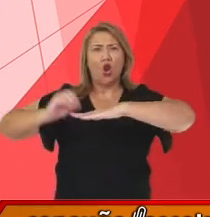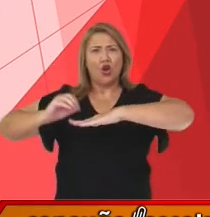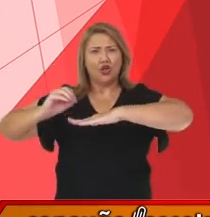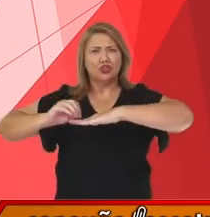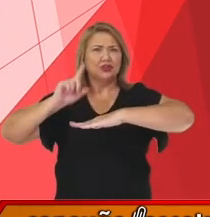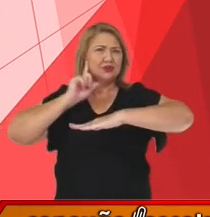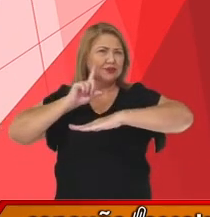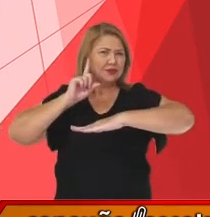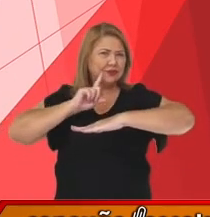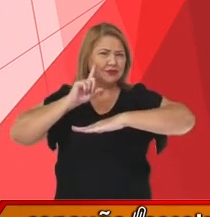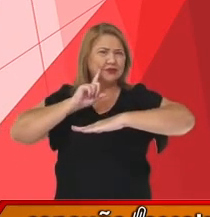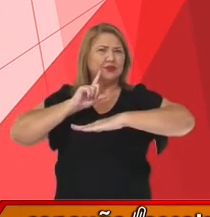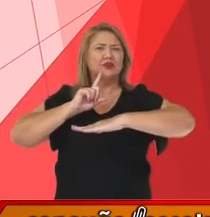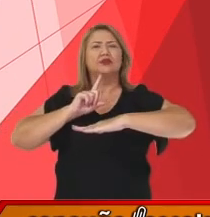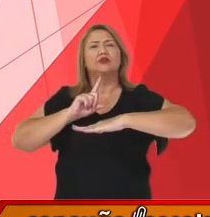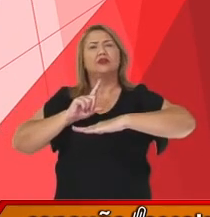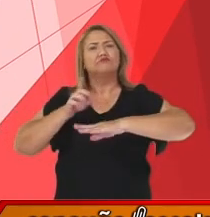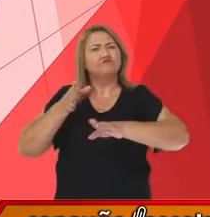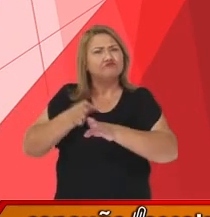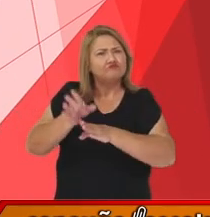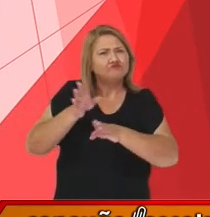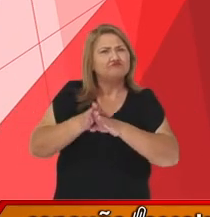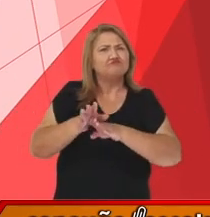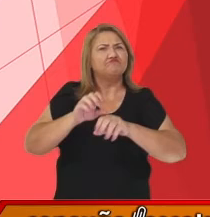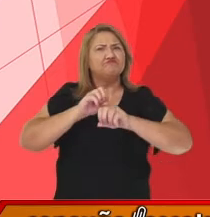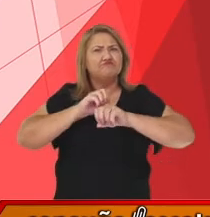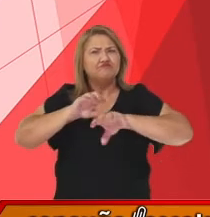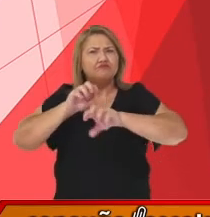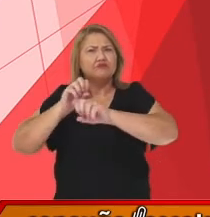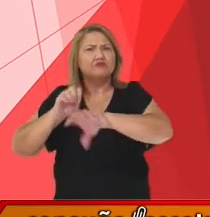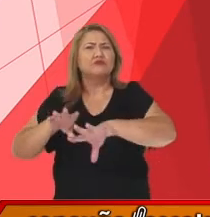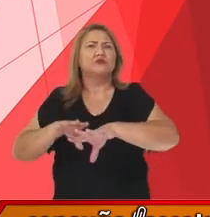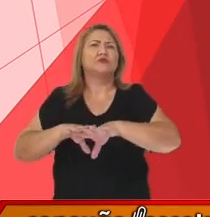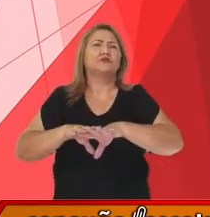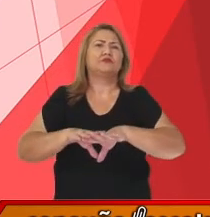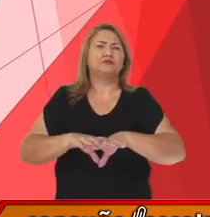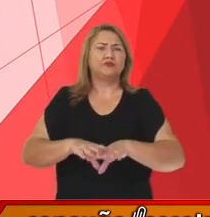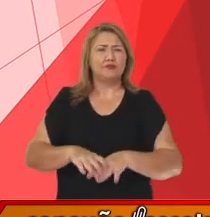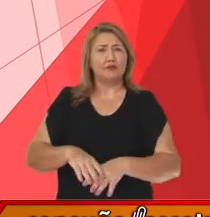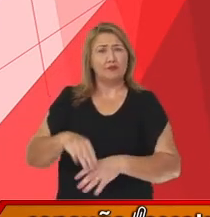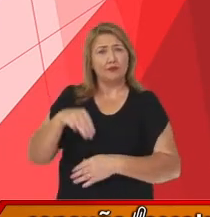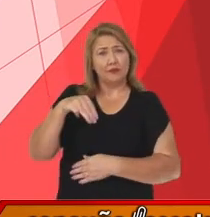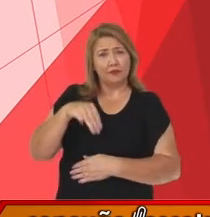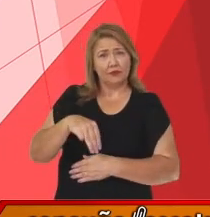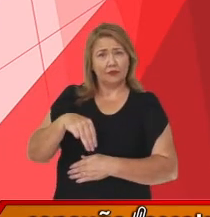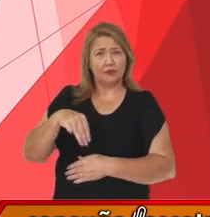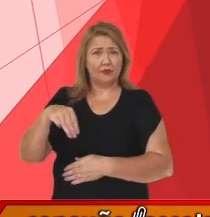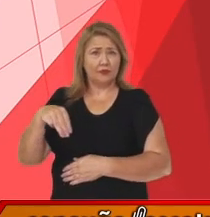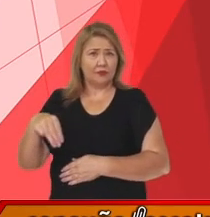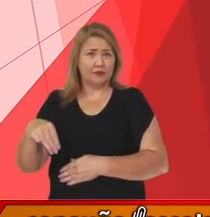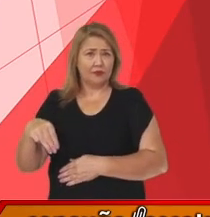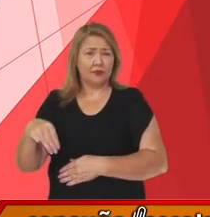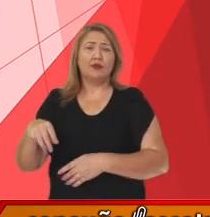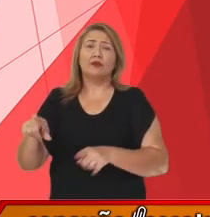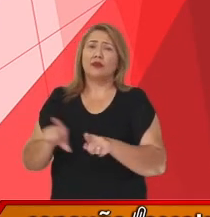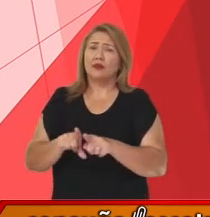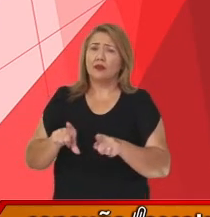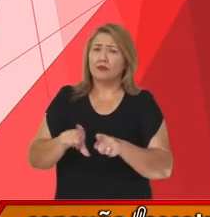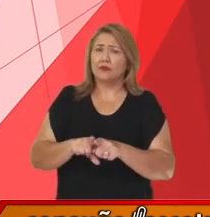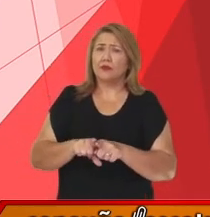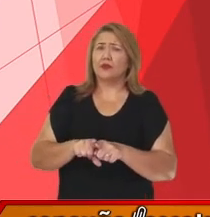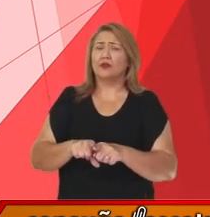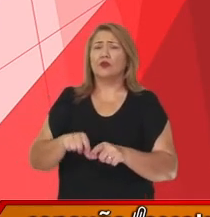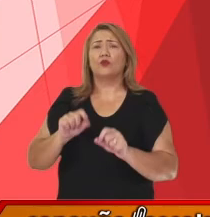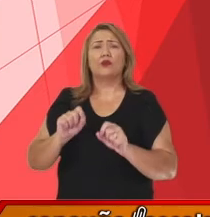Unidos, doutrinas do Destino Manifesto e doutrina Monroe e a política do Big Stick. Analisamos também como